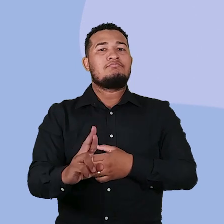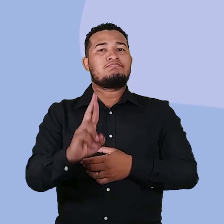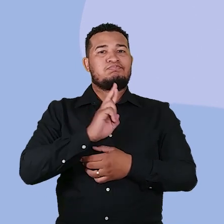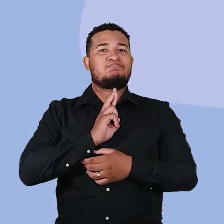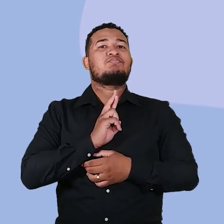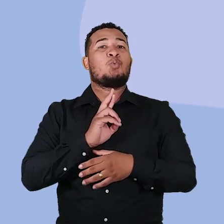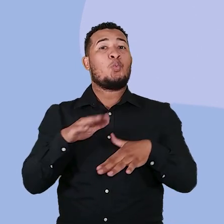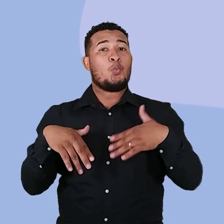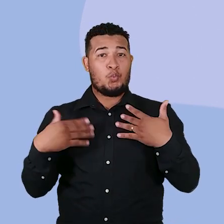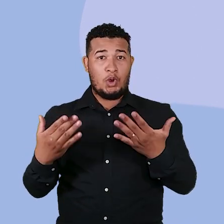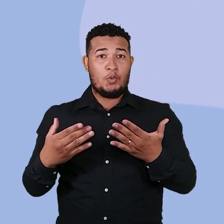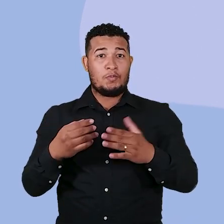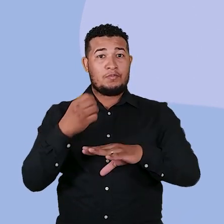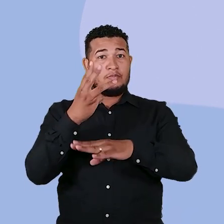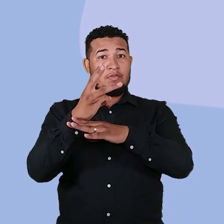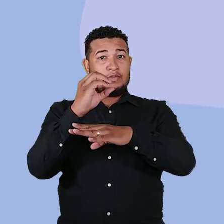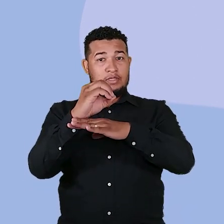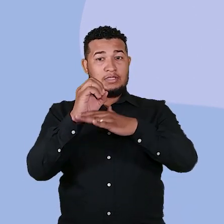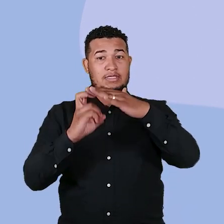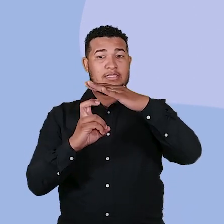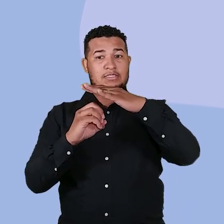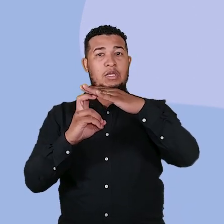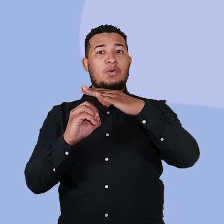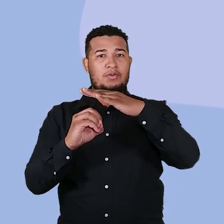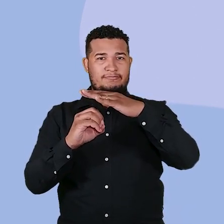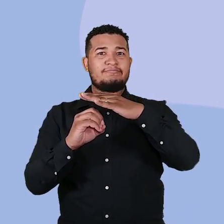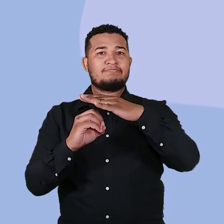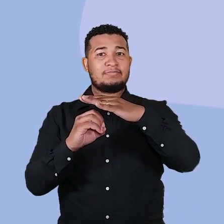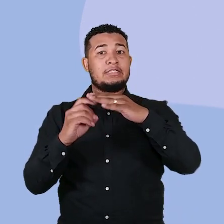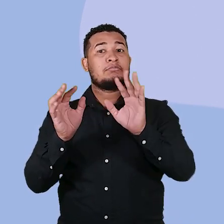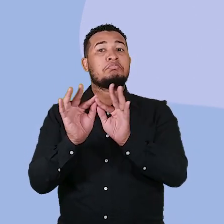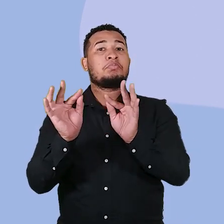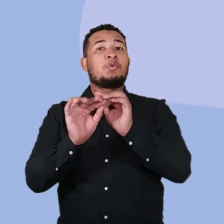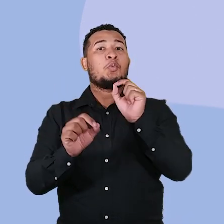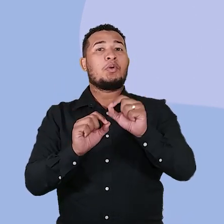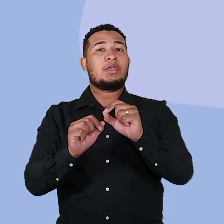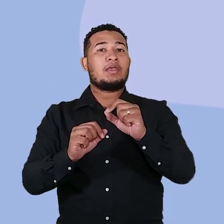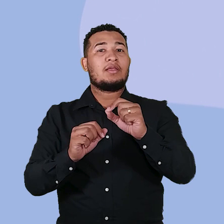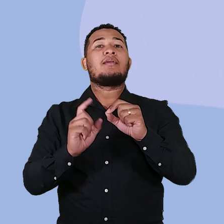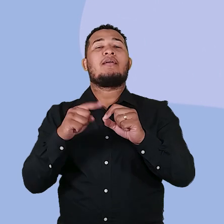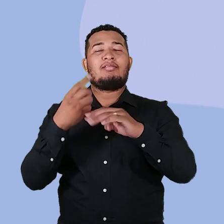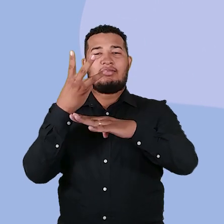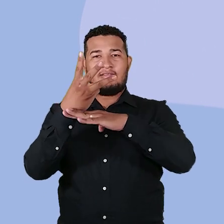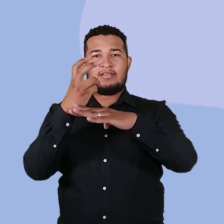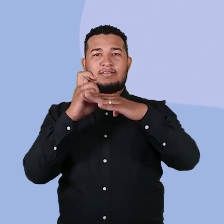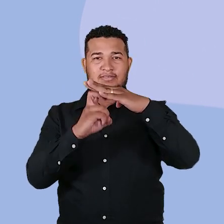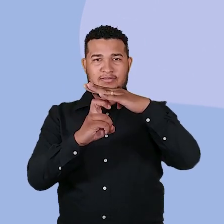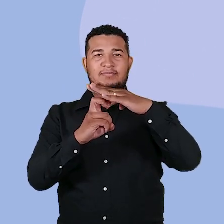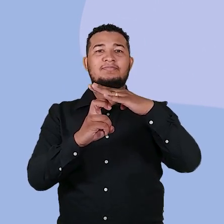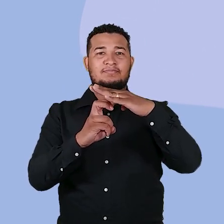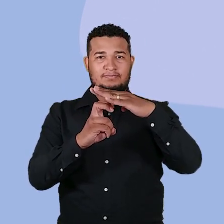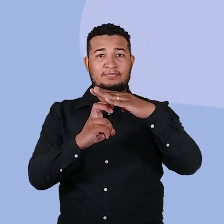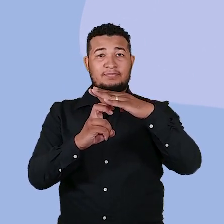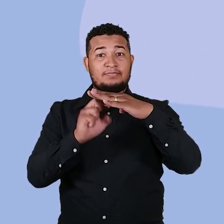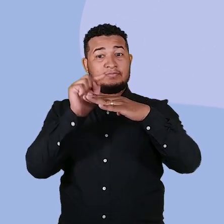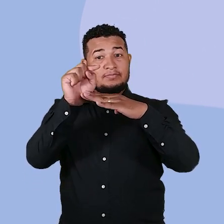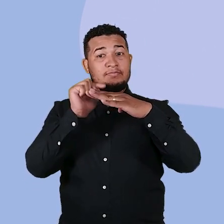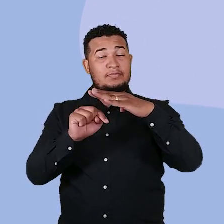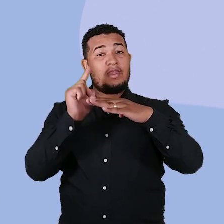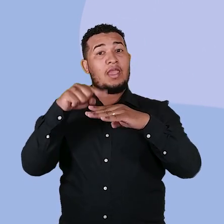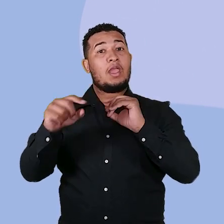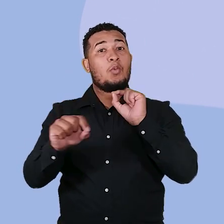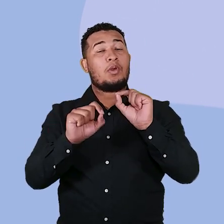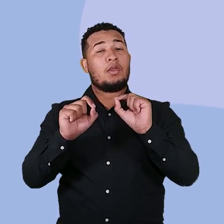repetidos vamos obter a probabilidade de 30 para 50 que simplificando da três para